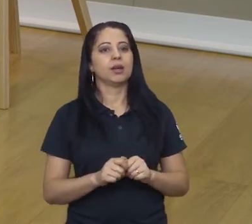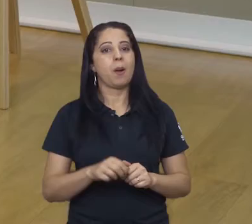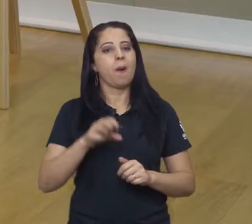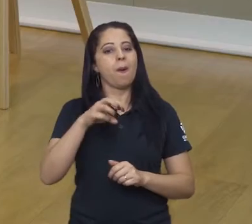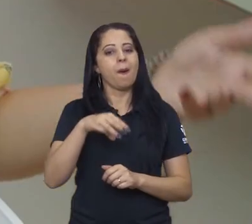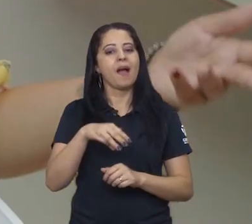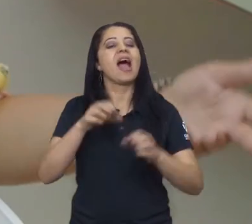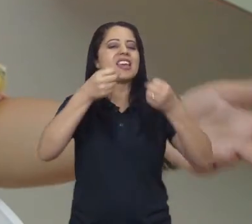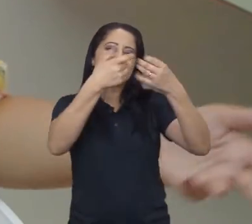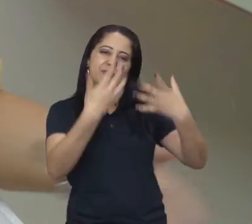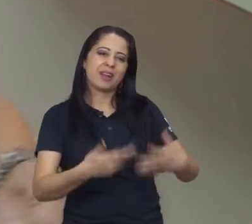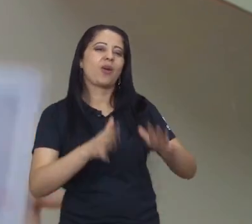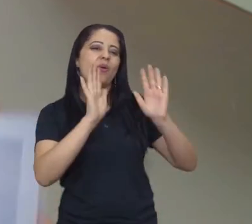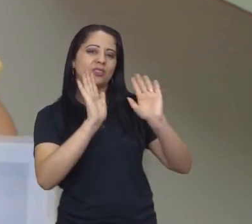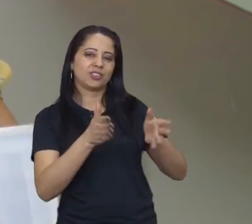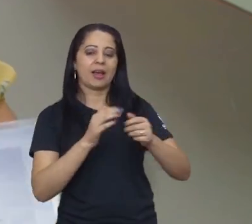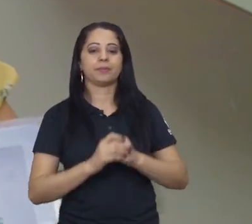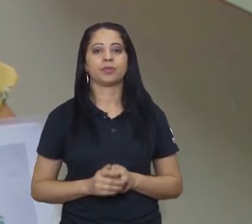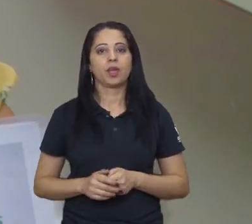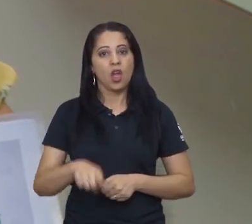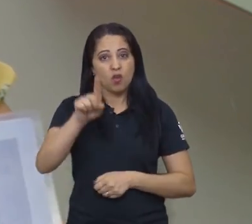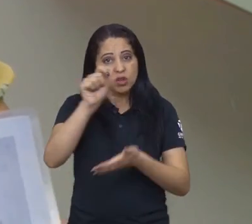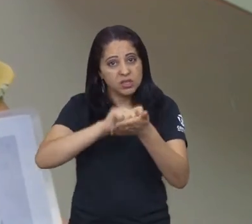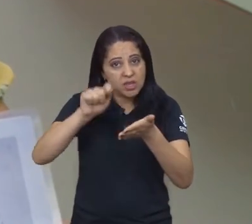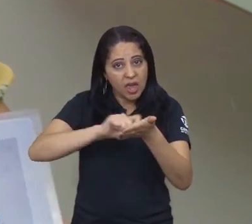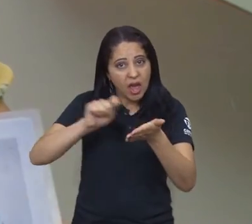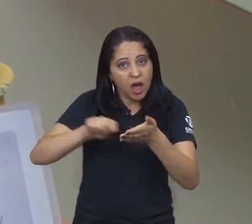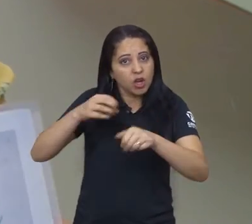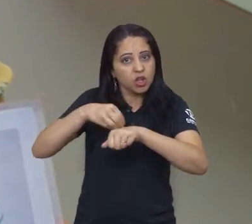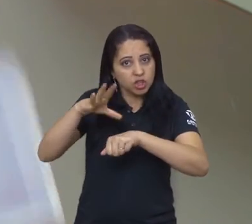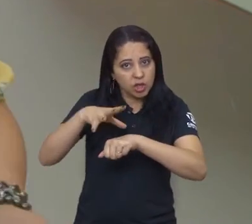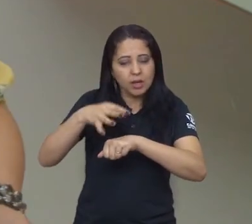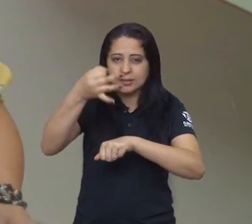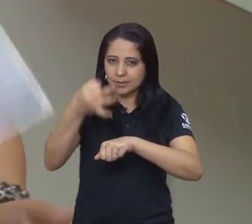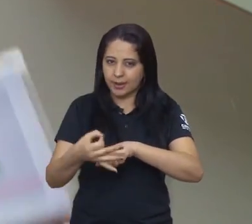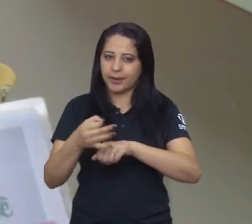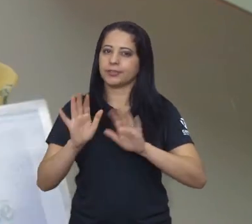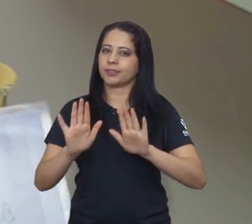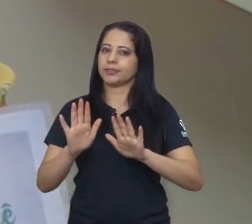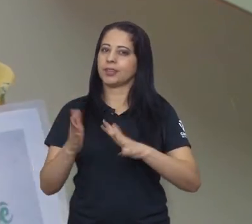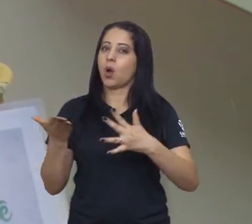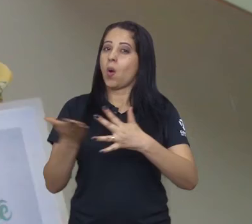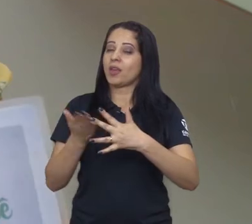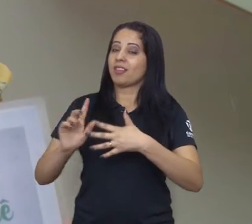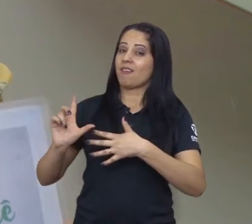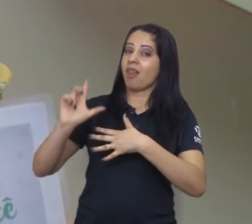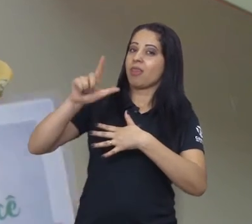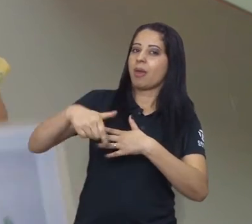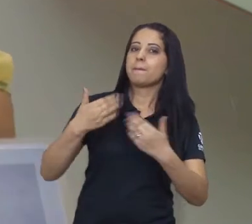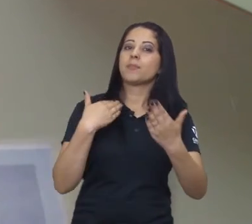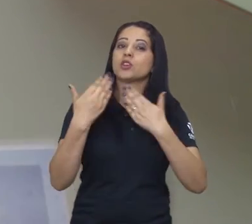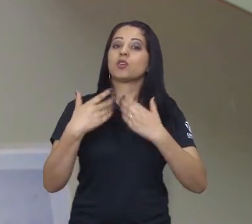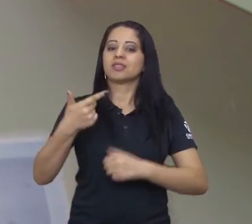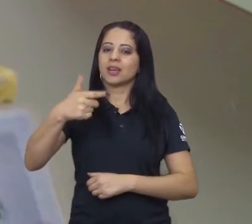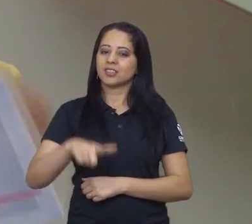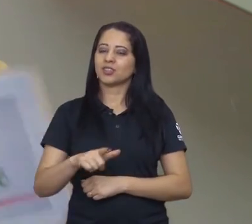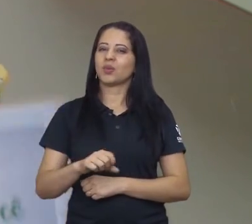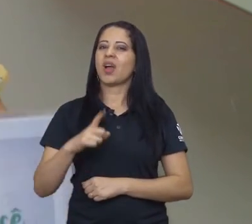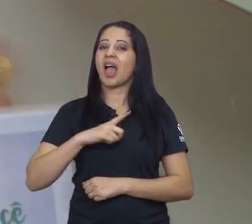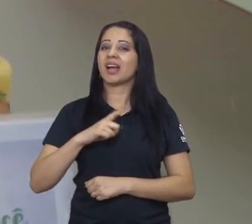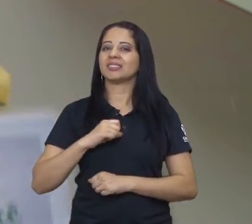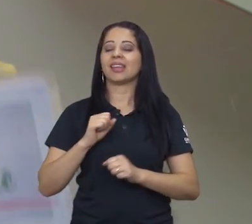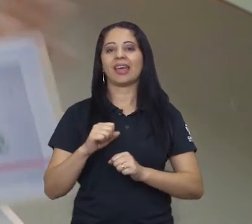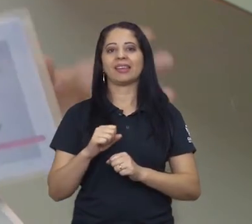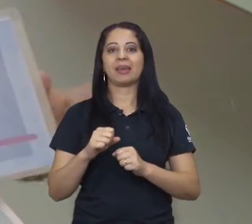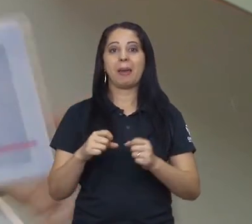a tal da Meta inflamação e aí tá anotando as dicas direitinho Então daqui a pouquinho a gente conversa e tem até um